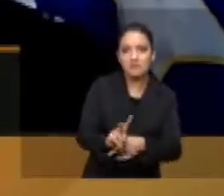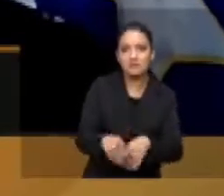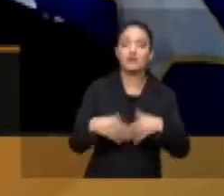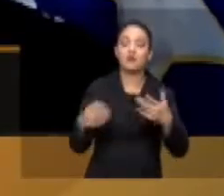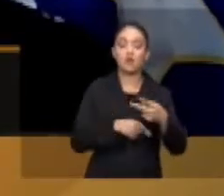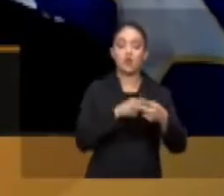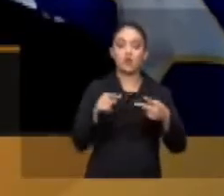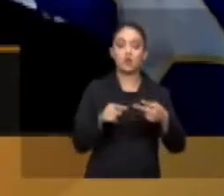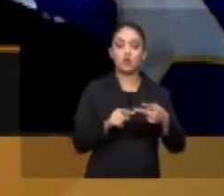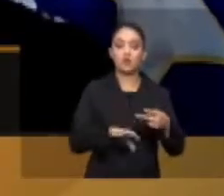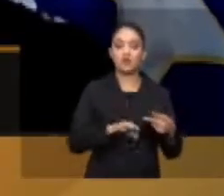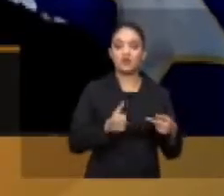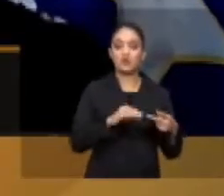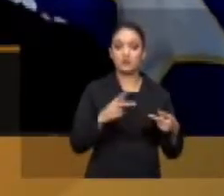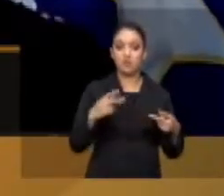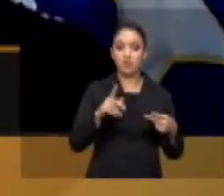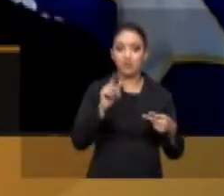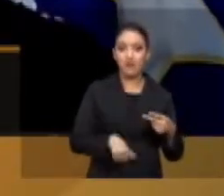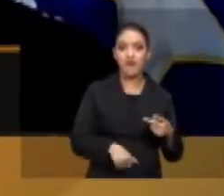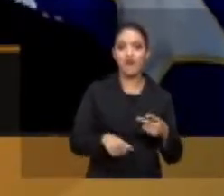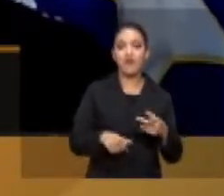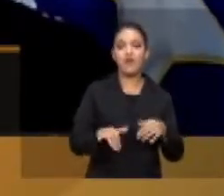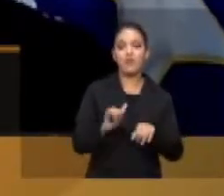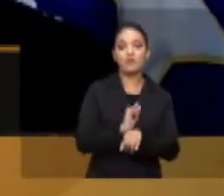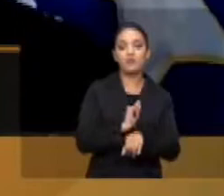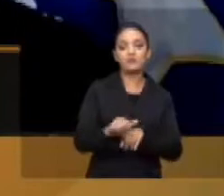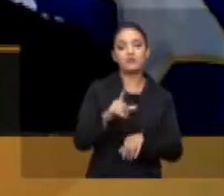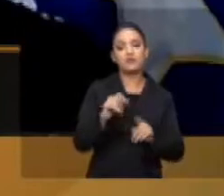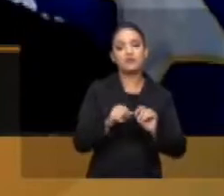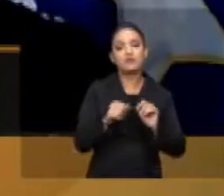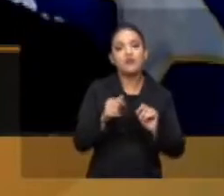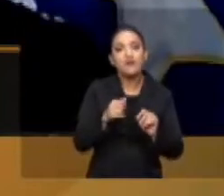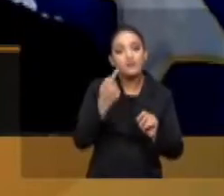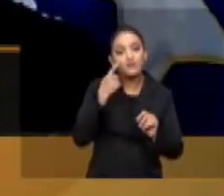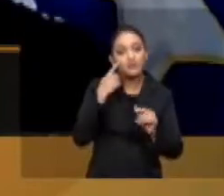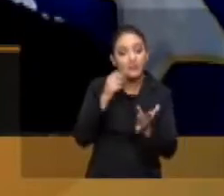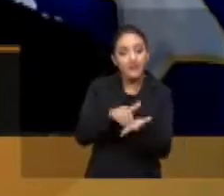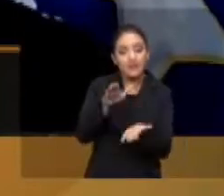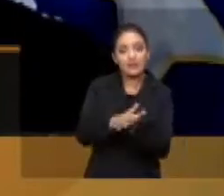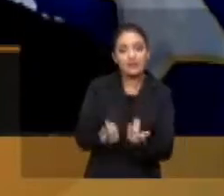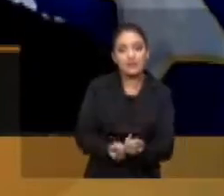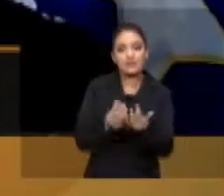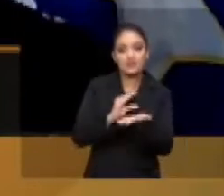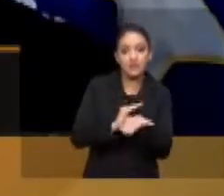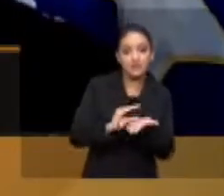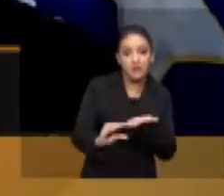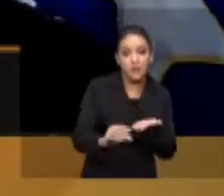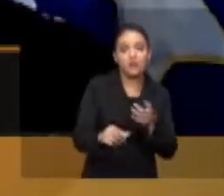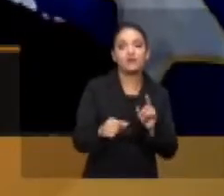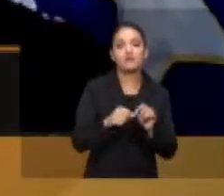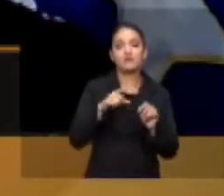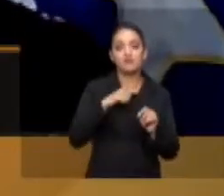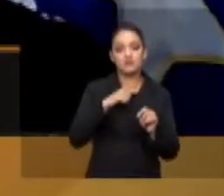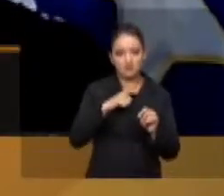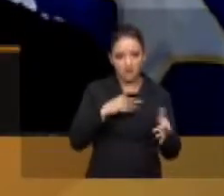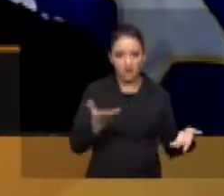pública é instrumento idôneo para obstar o levantamento de indenização e das verbas dela decorrentes, fixadas na própria ação